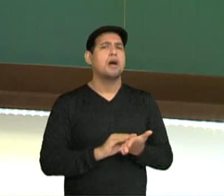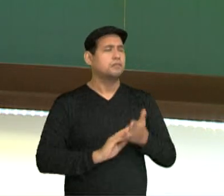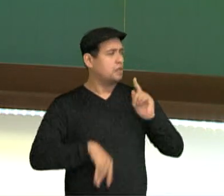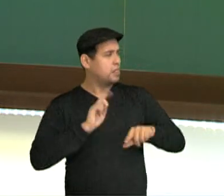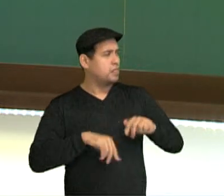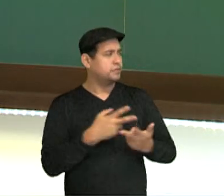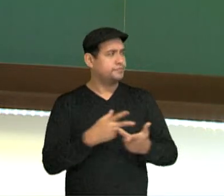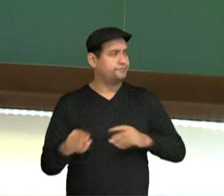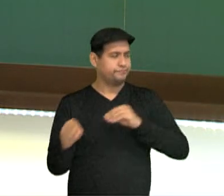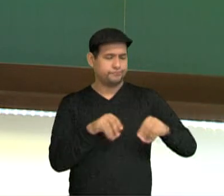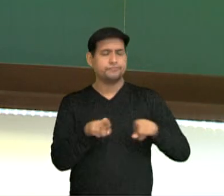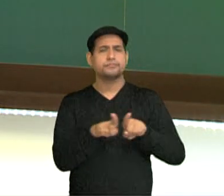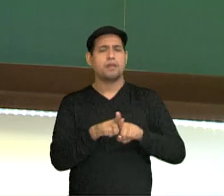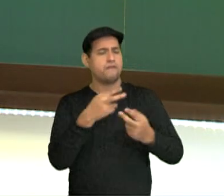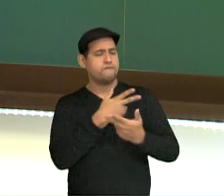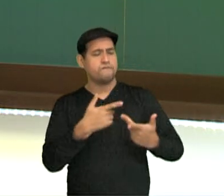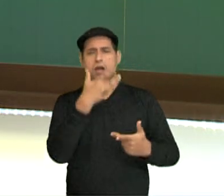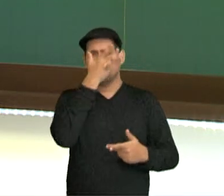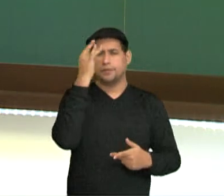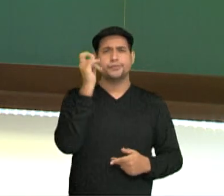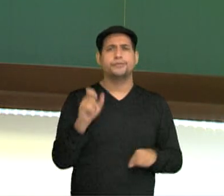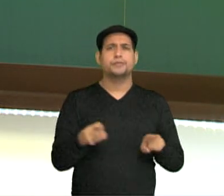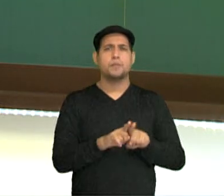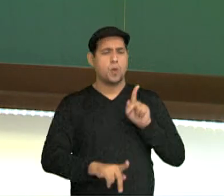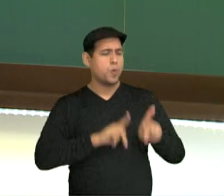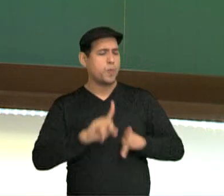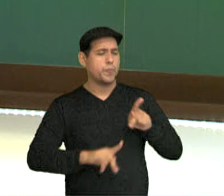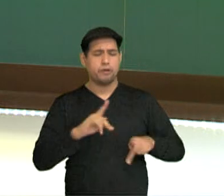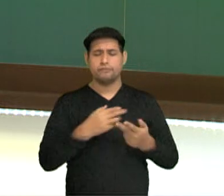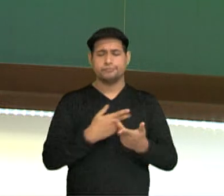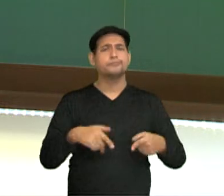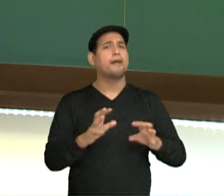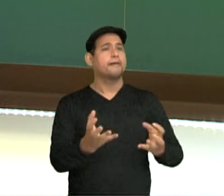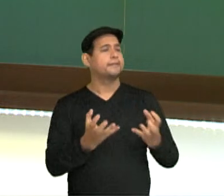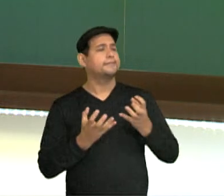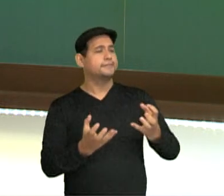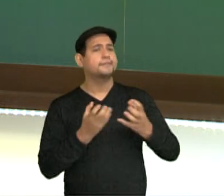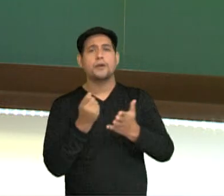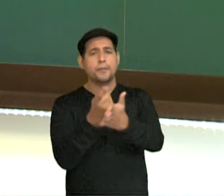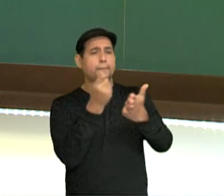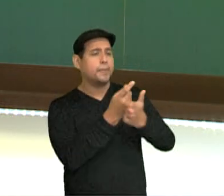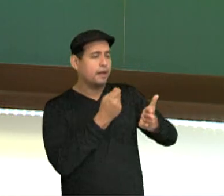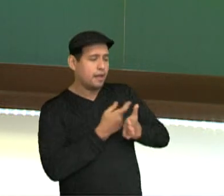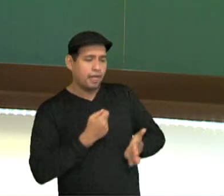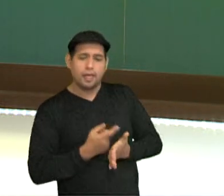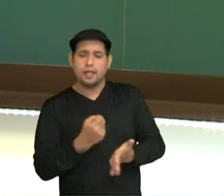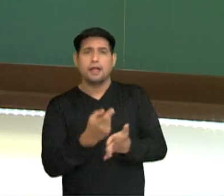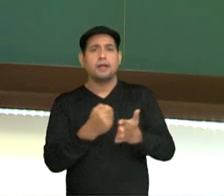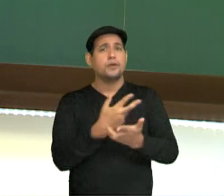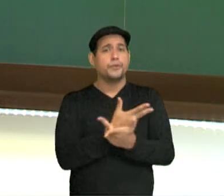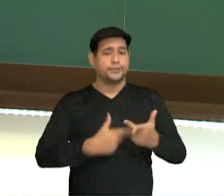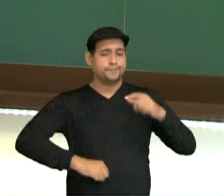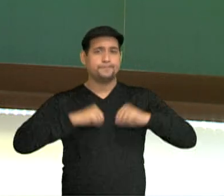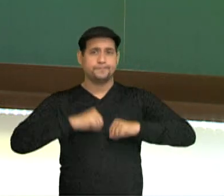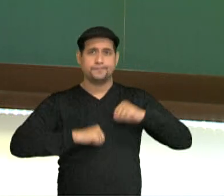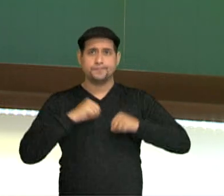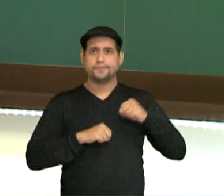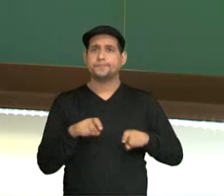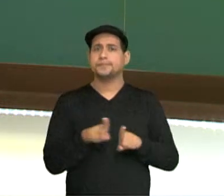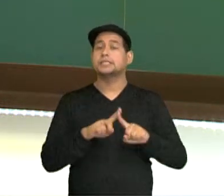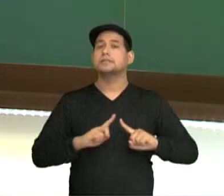produtos importados e muitas pessoas, né, a população em geral, já querendo consumir, ter produtos industrializados.